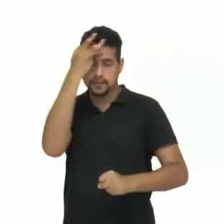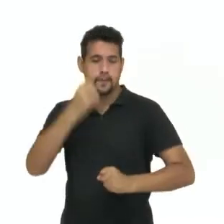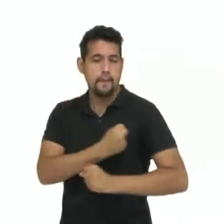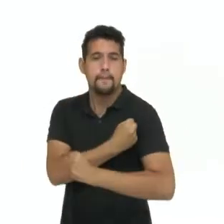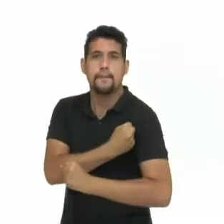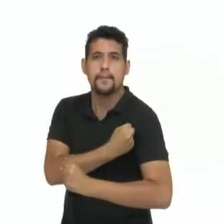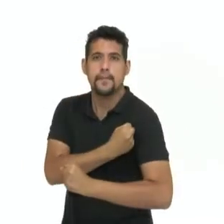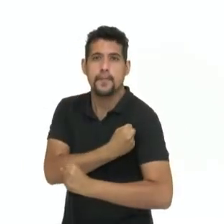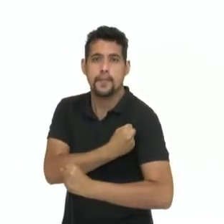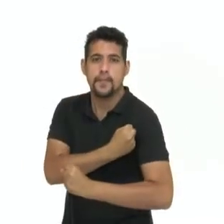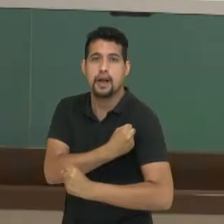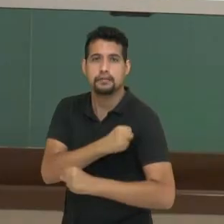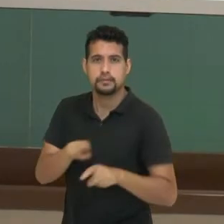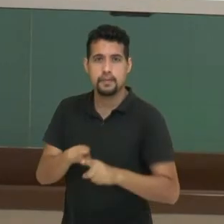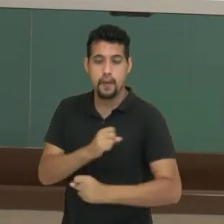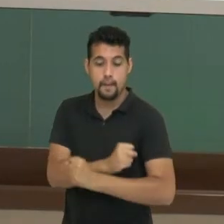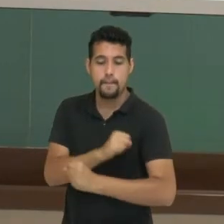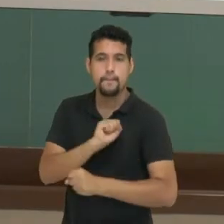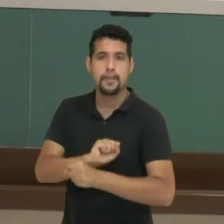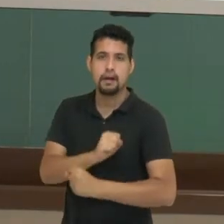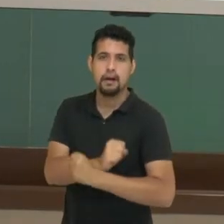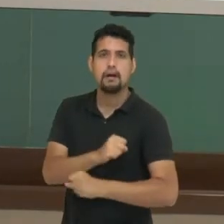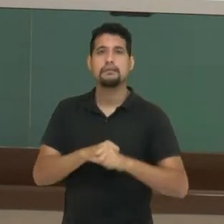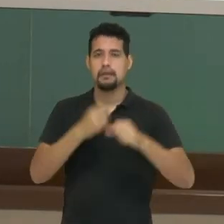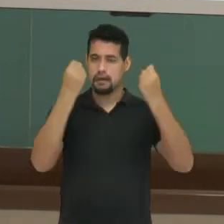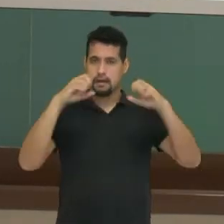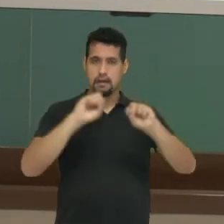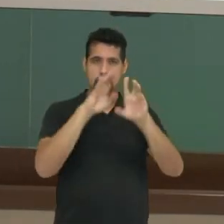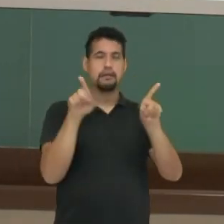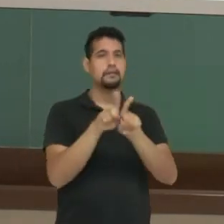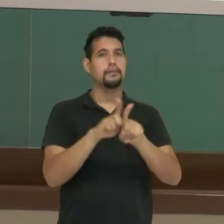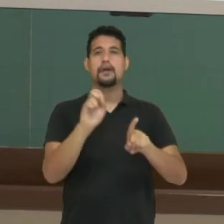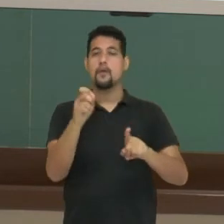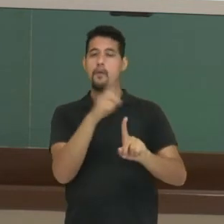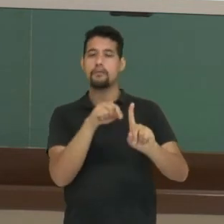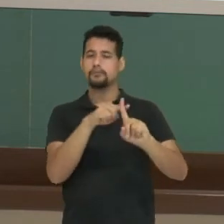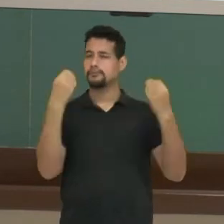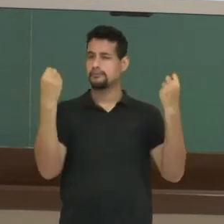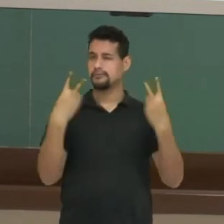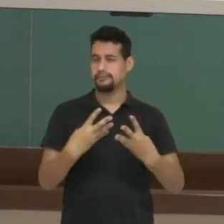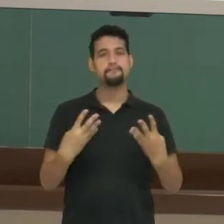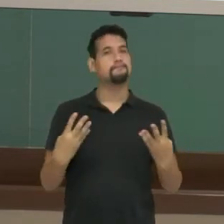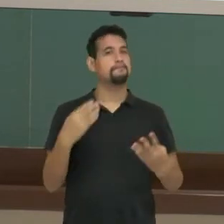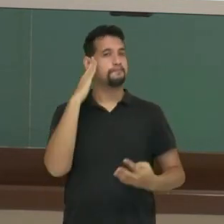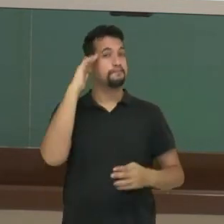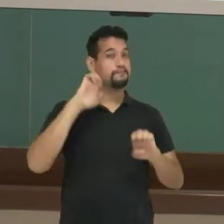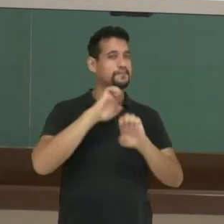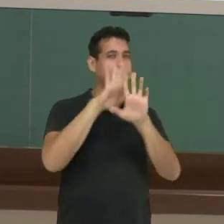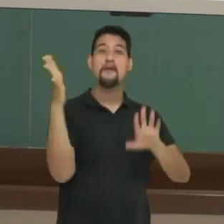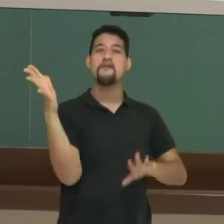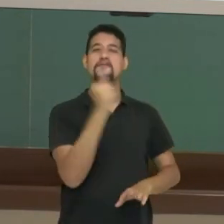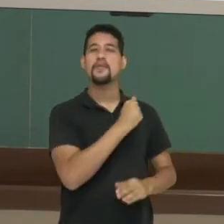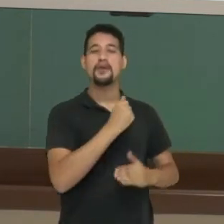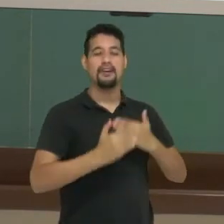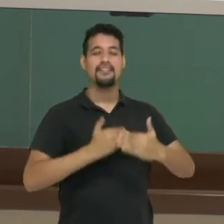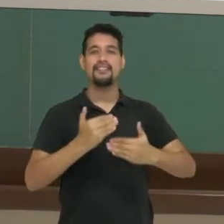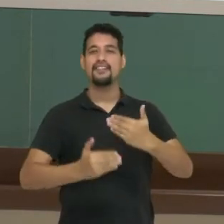o oponente. Então, está claro, curto, objetivo, certo? Vamos